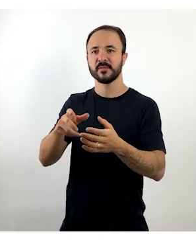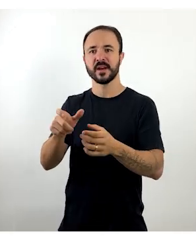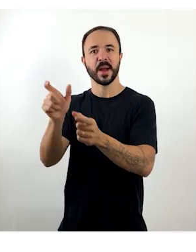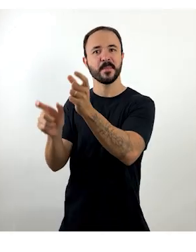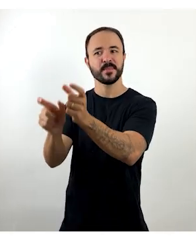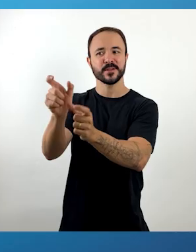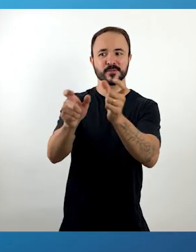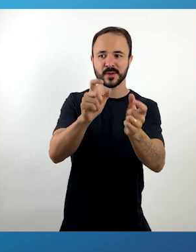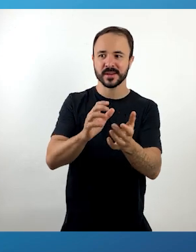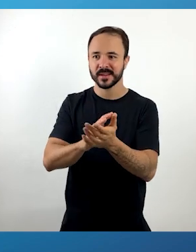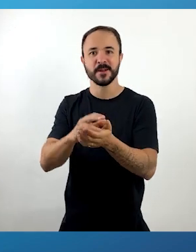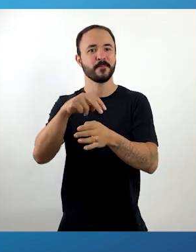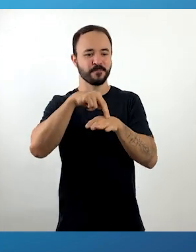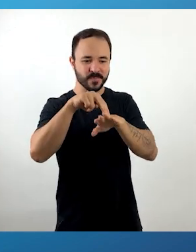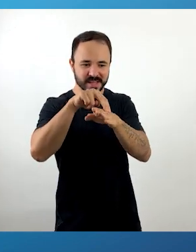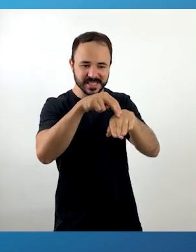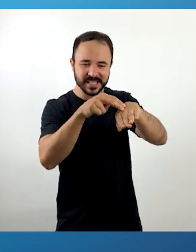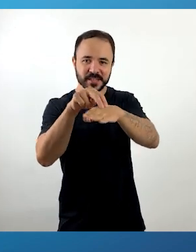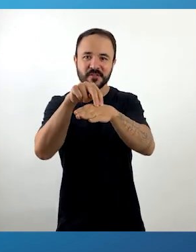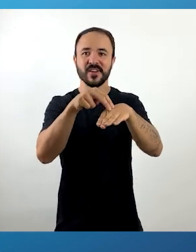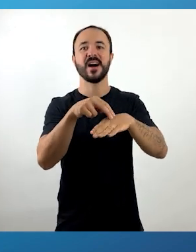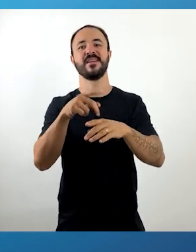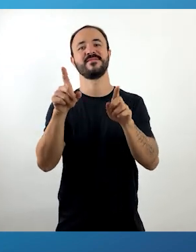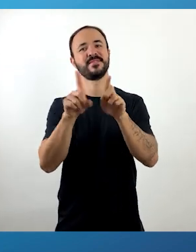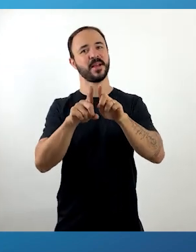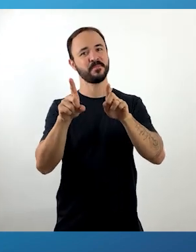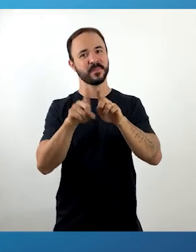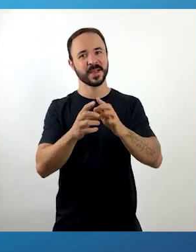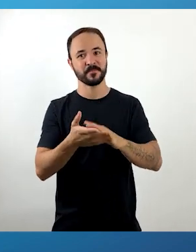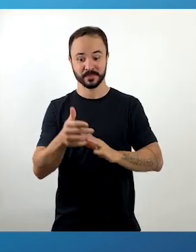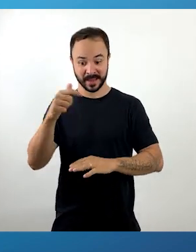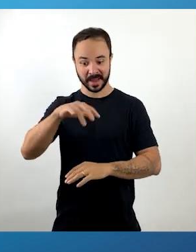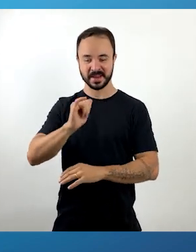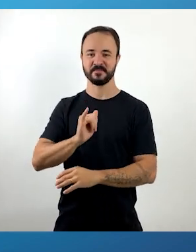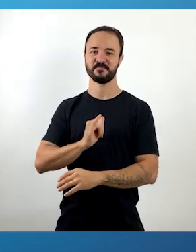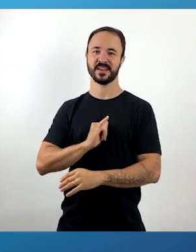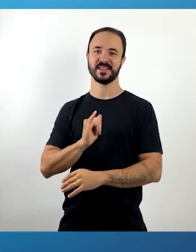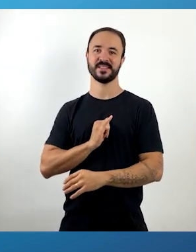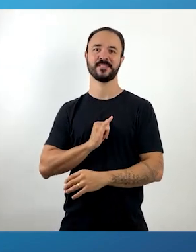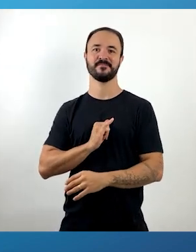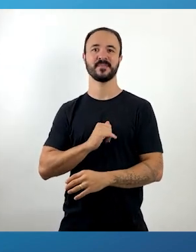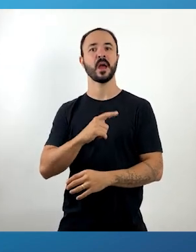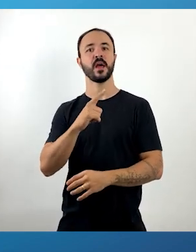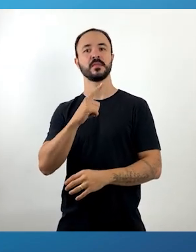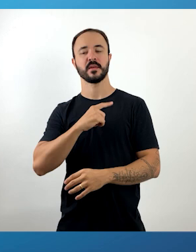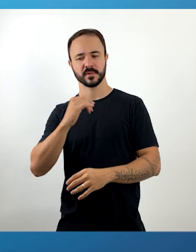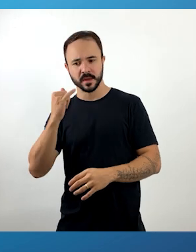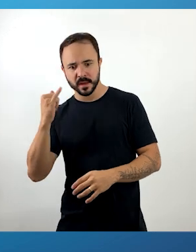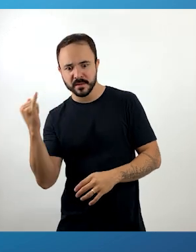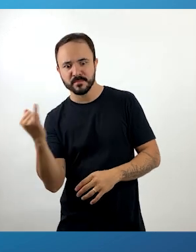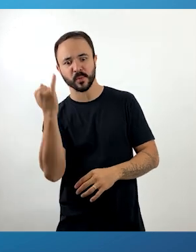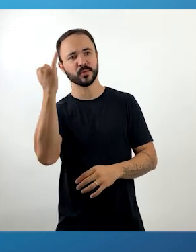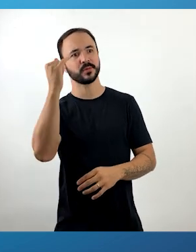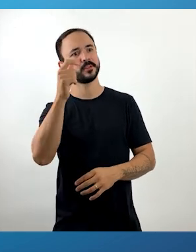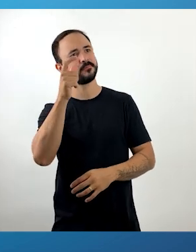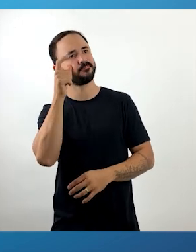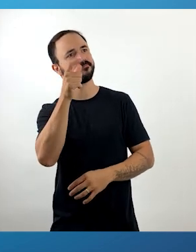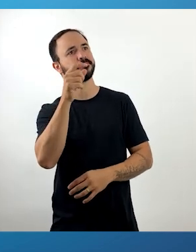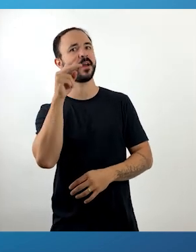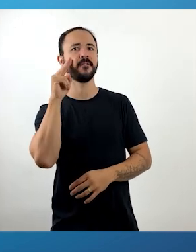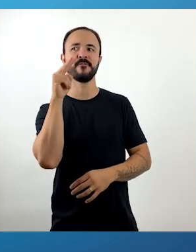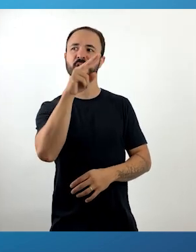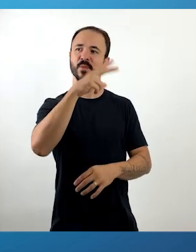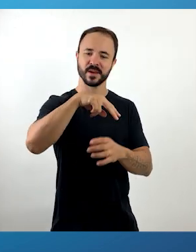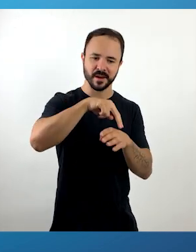território nacional e inclusive aqui na nossa cidade ganhou notoriedade bem importante após os resultados